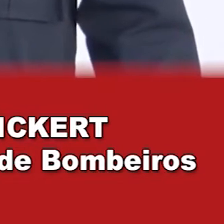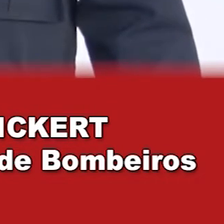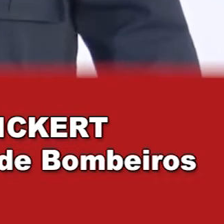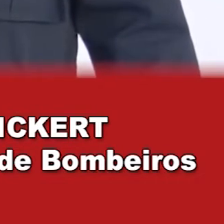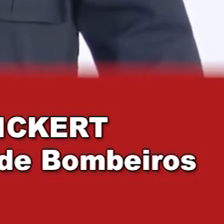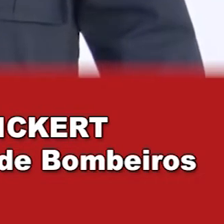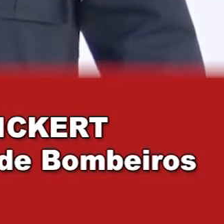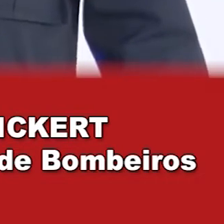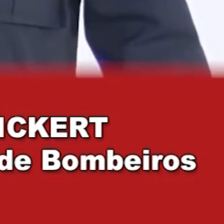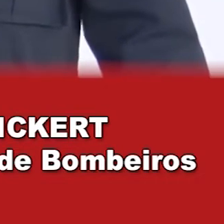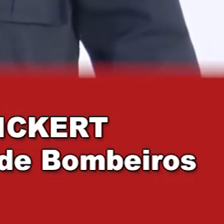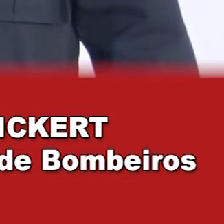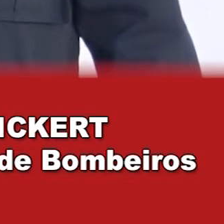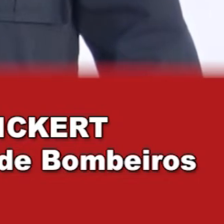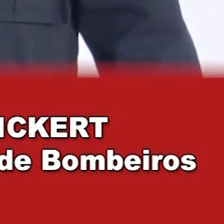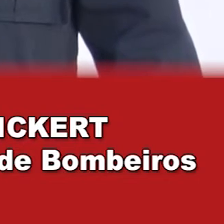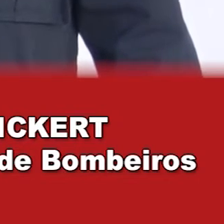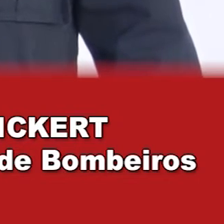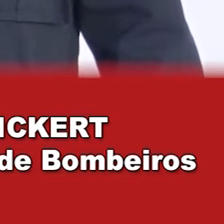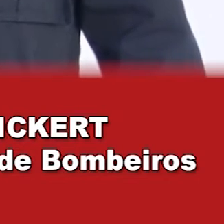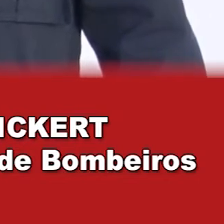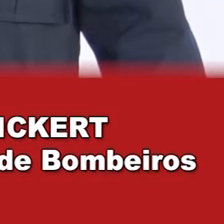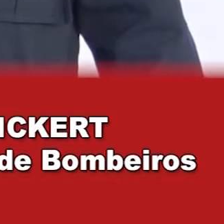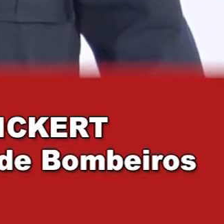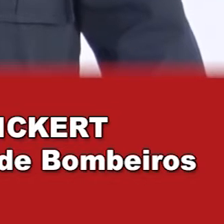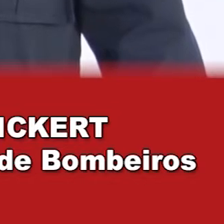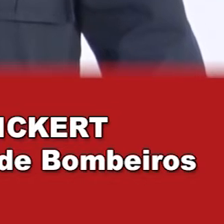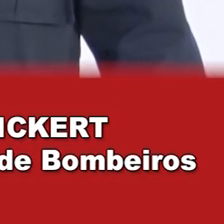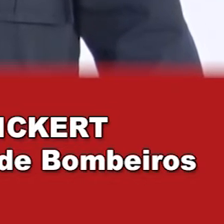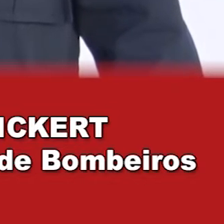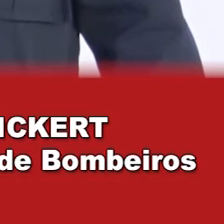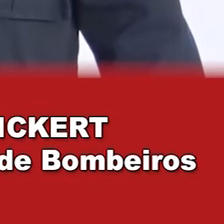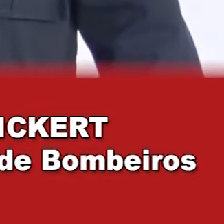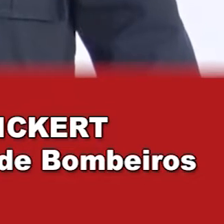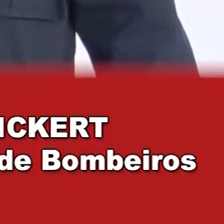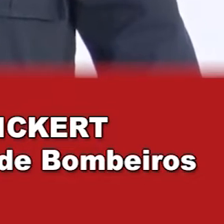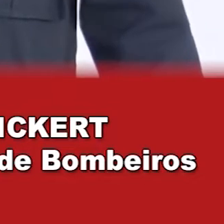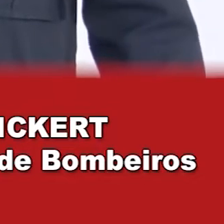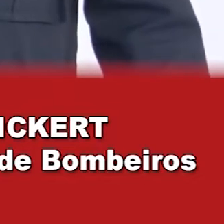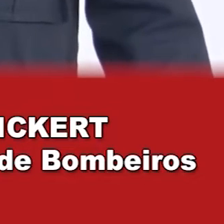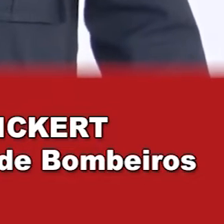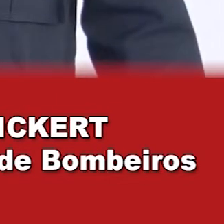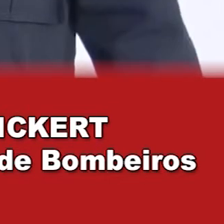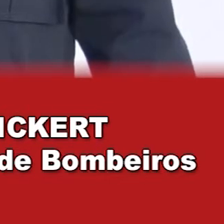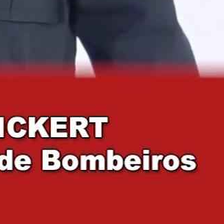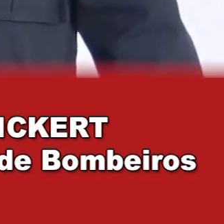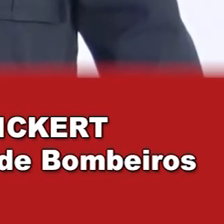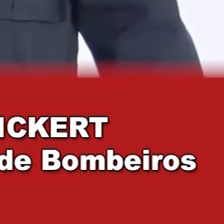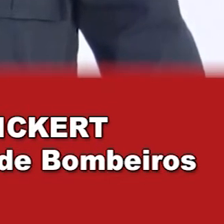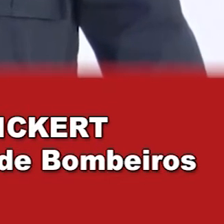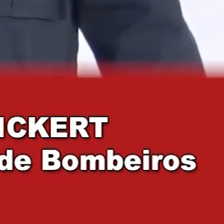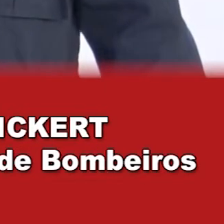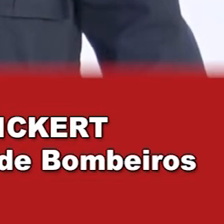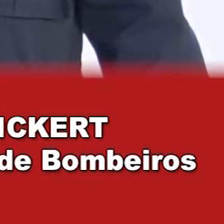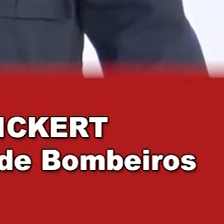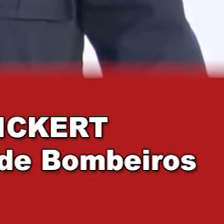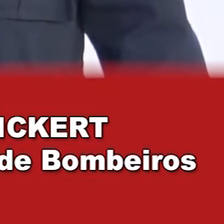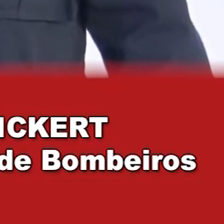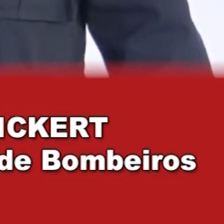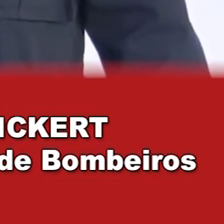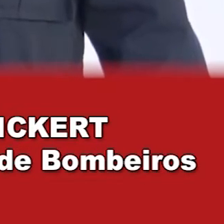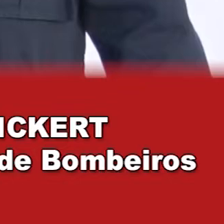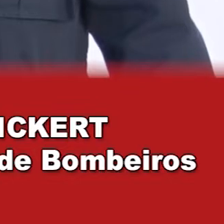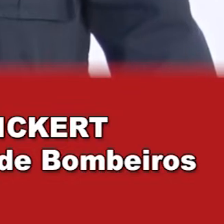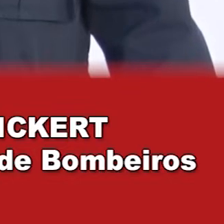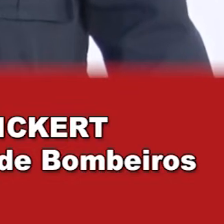e ali ter um superaquecimento vindo a ter um curto circuito e um início de incêndio também devemos ter